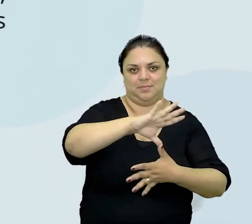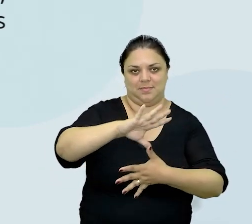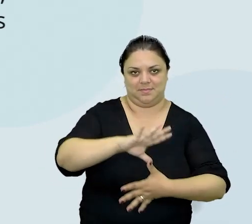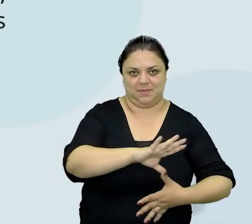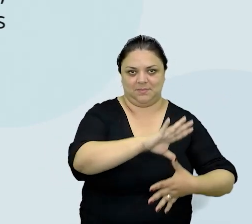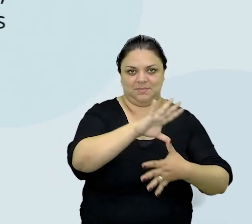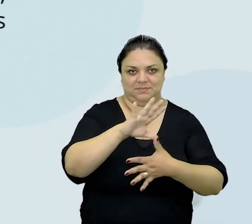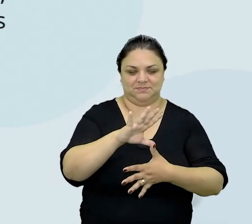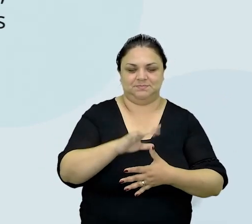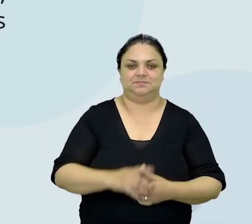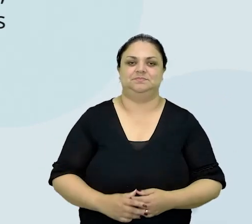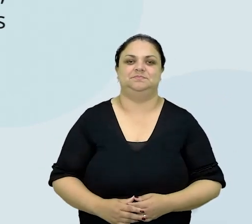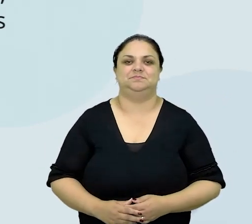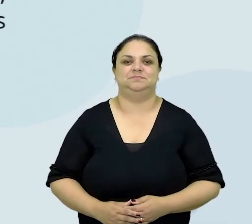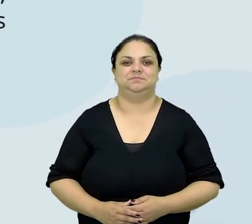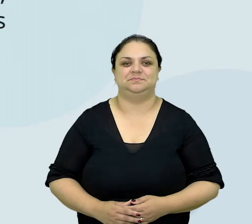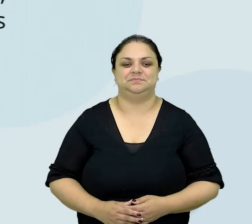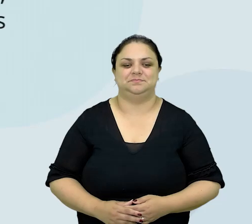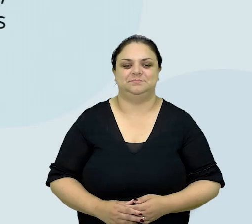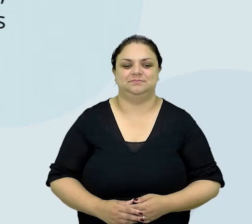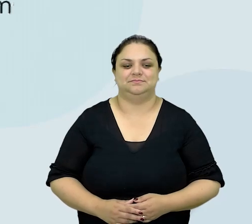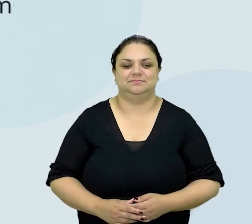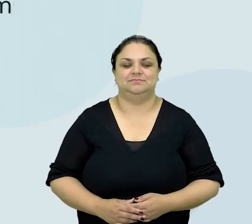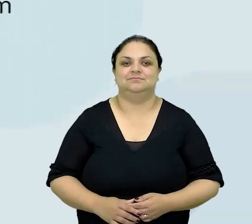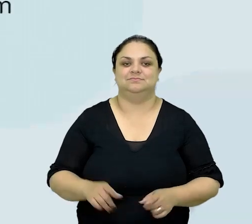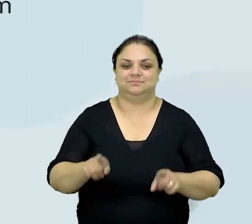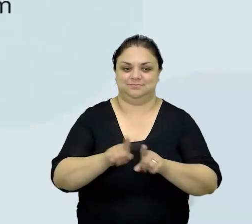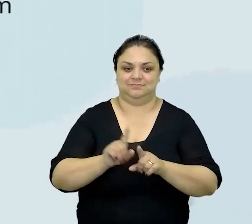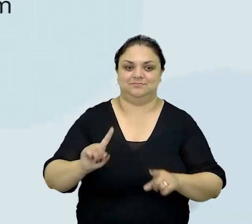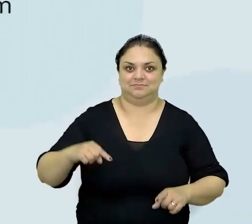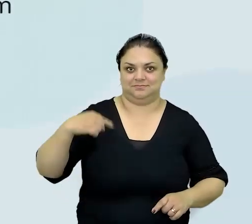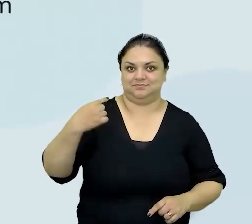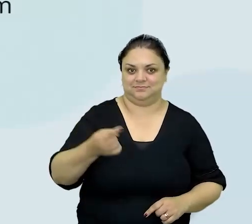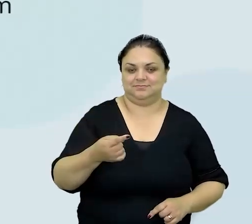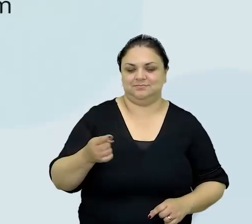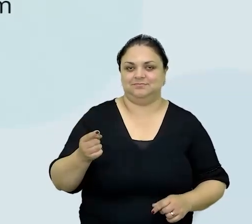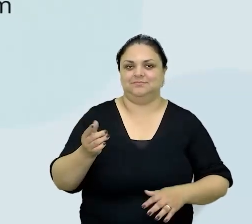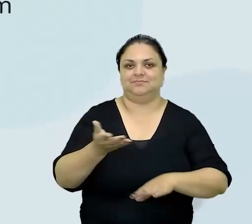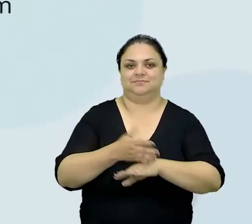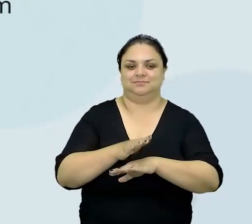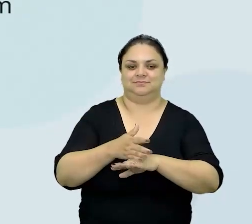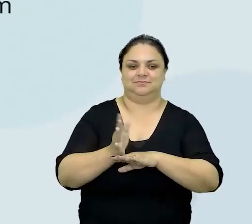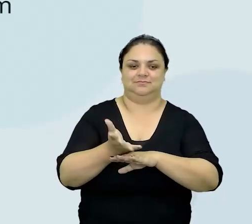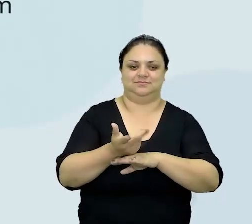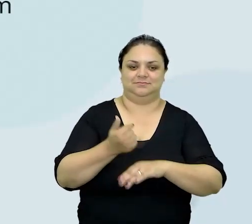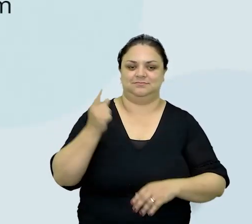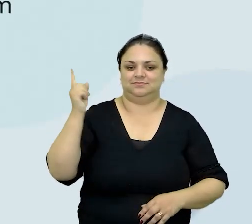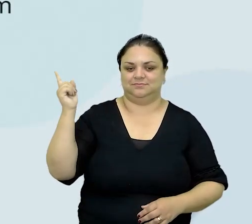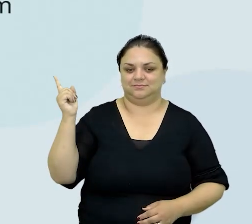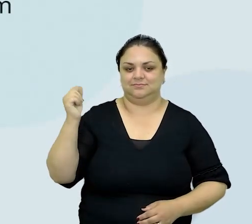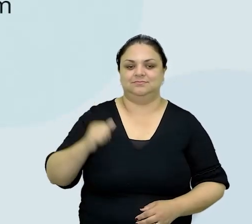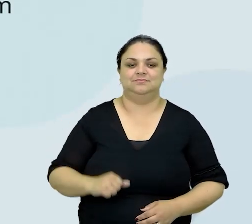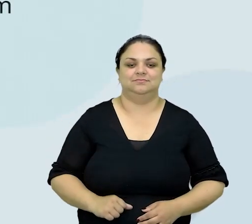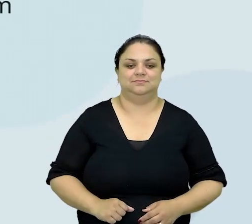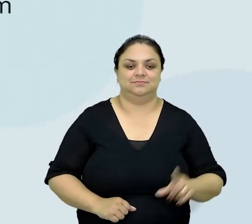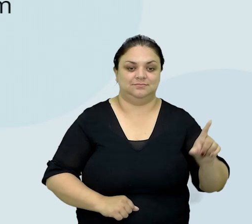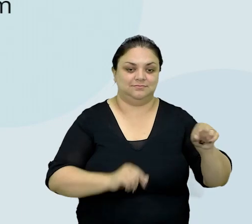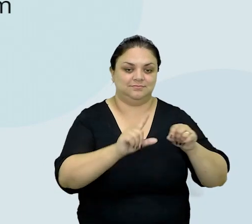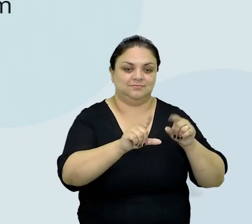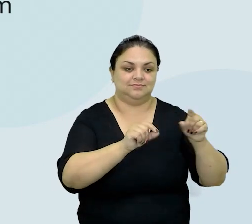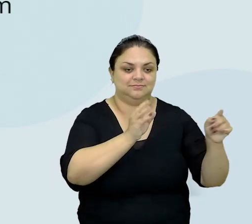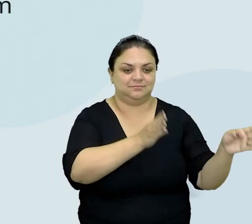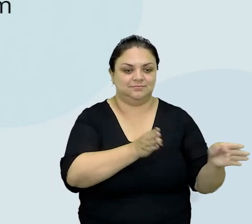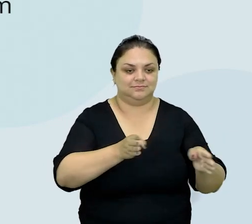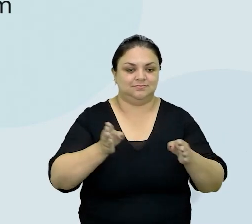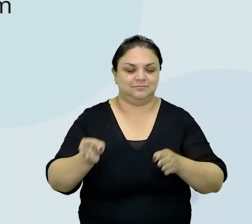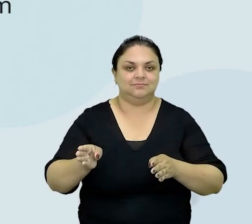o raciocínio geográfico. E já no embalo, já vamos jogar a próxima habilidade, que é selecionar e mobilizar